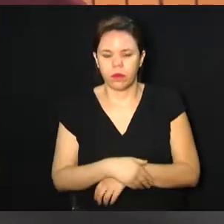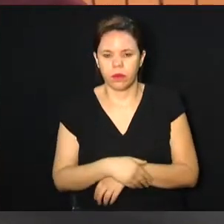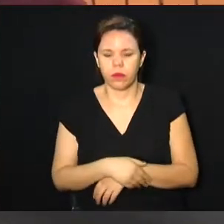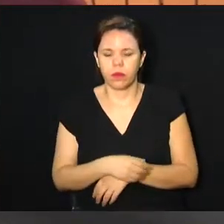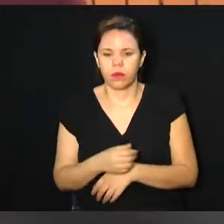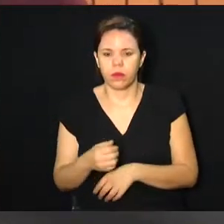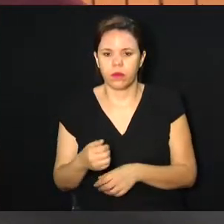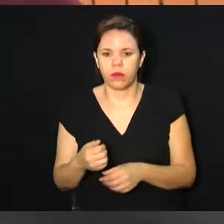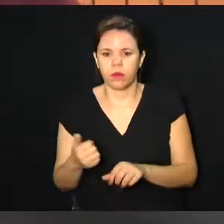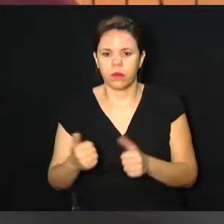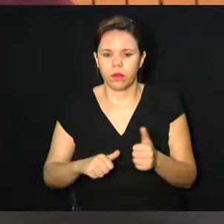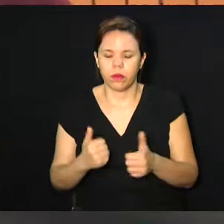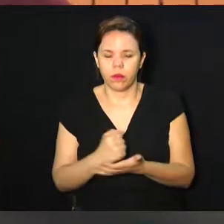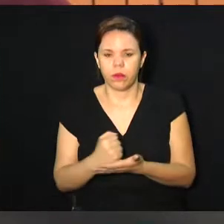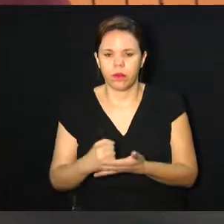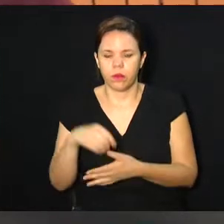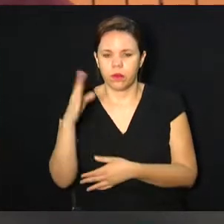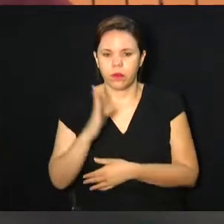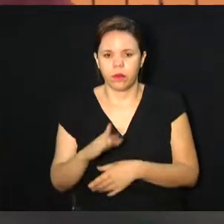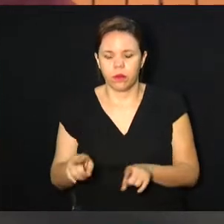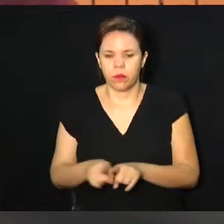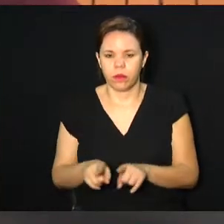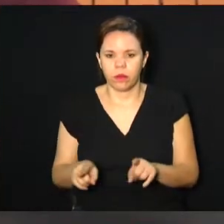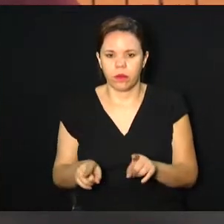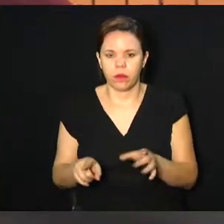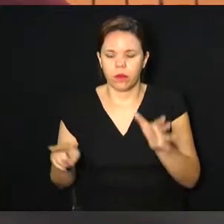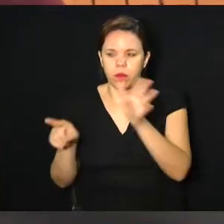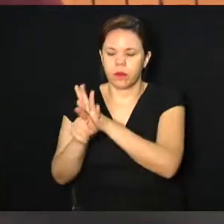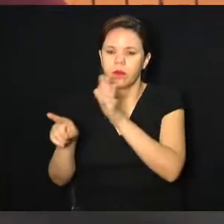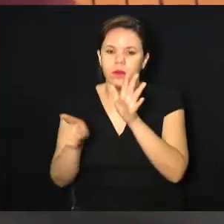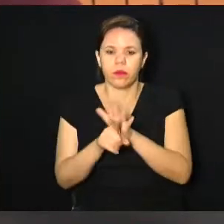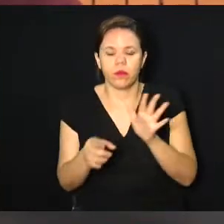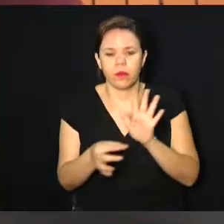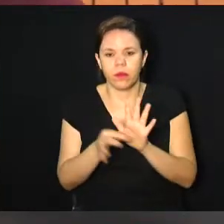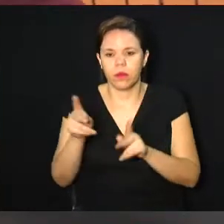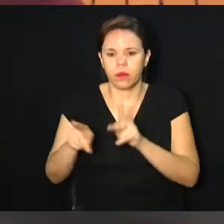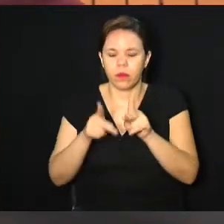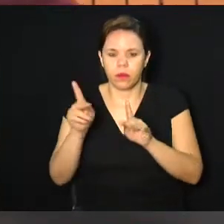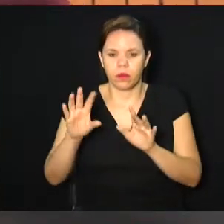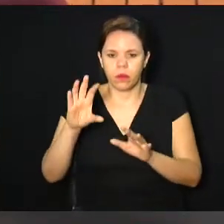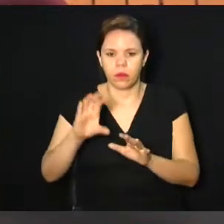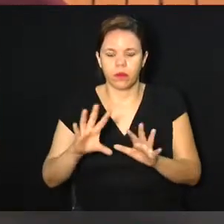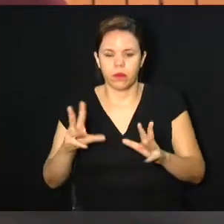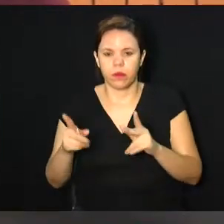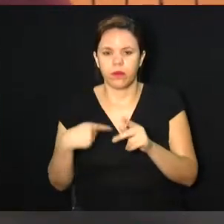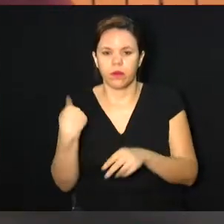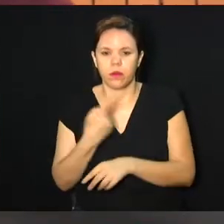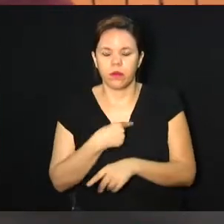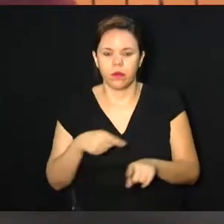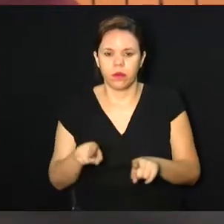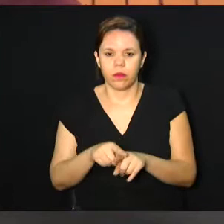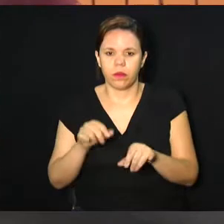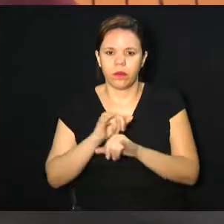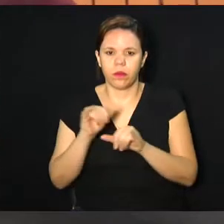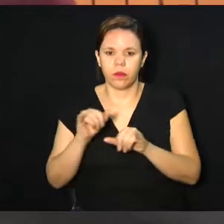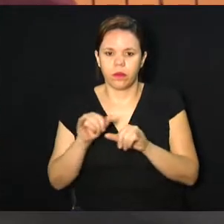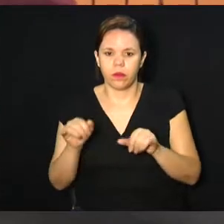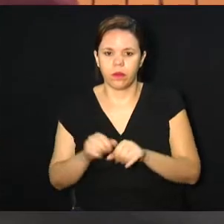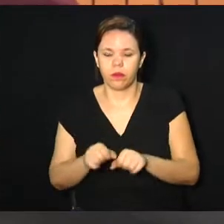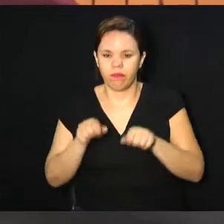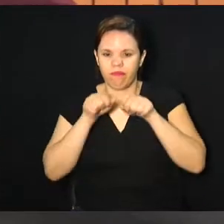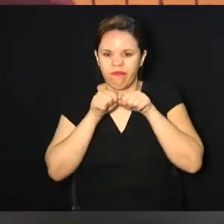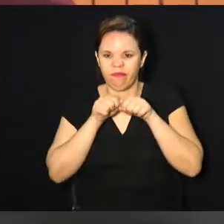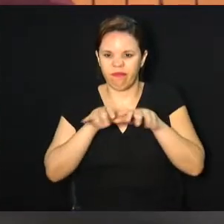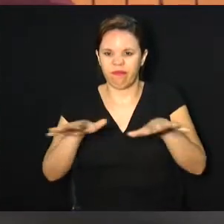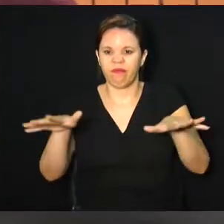no Brasil, e uma delas é a de consulta pública. Então, também levantamos uma campanha, foram enviados centenas de